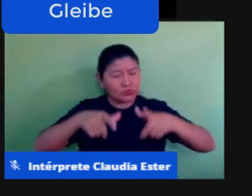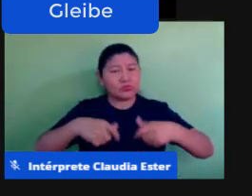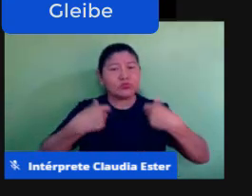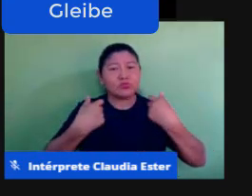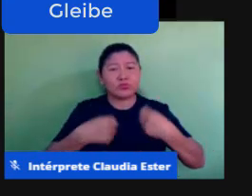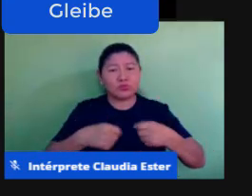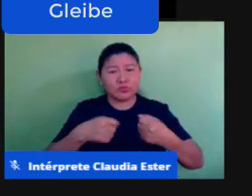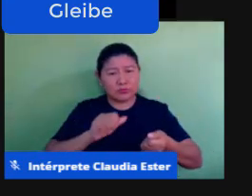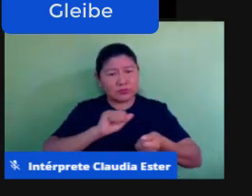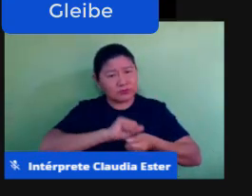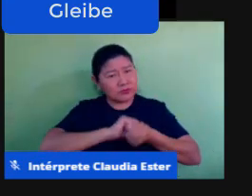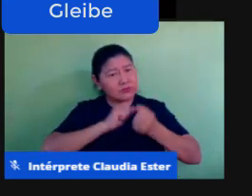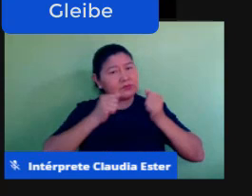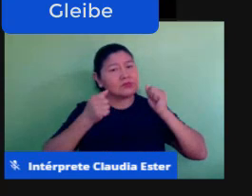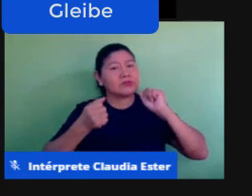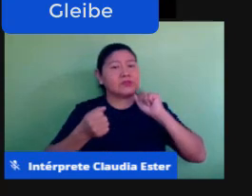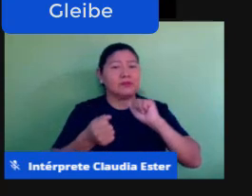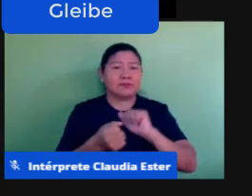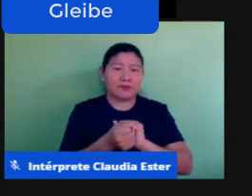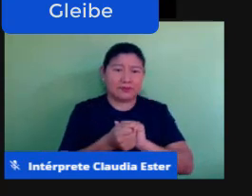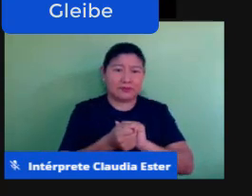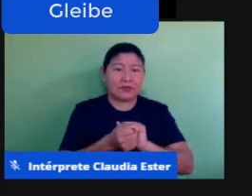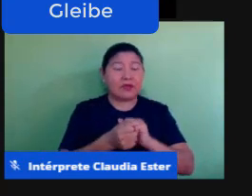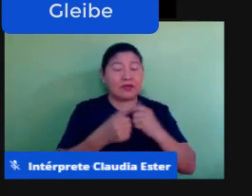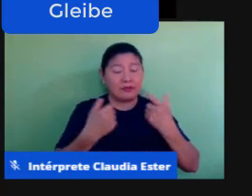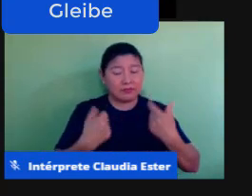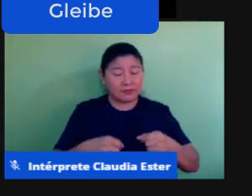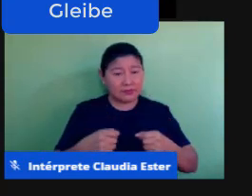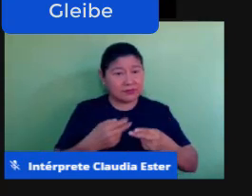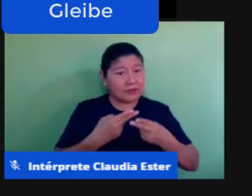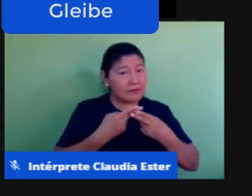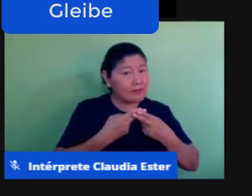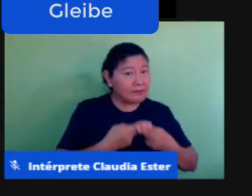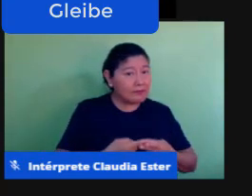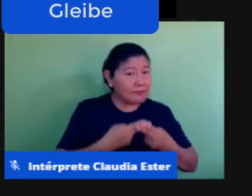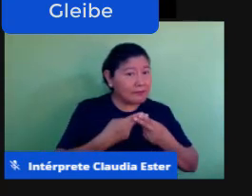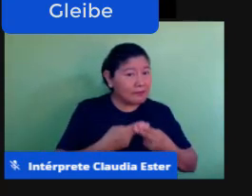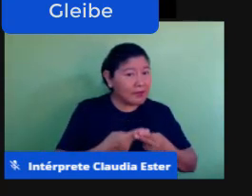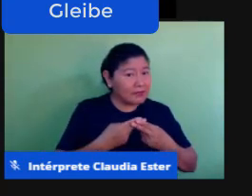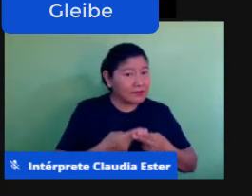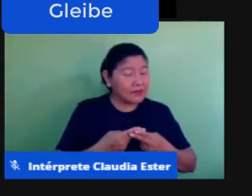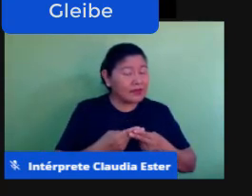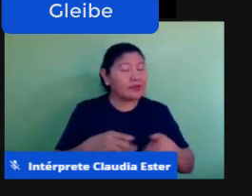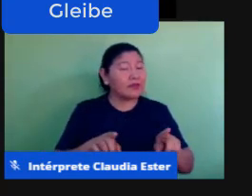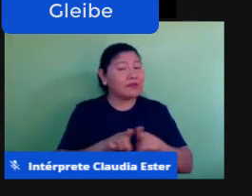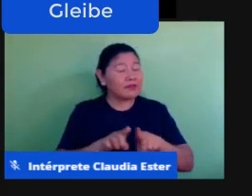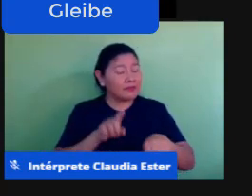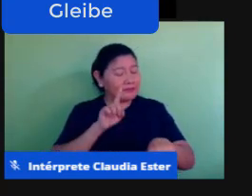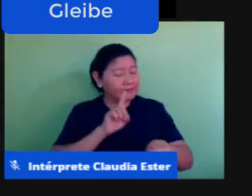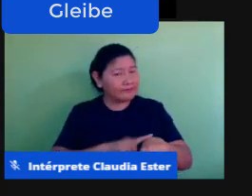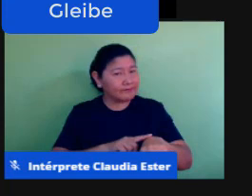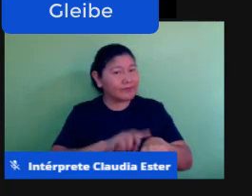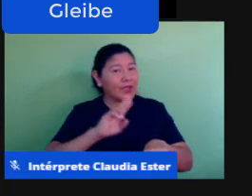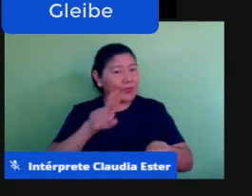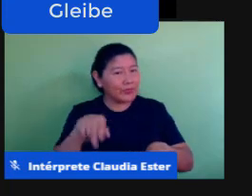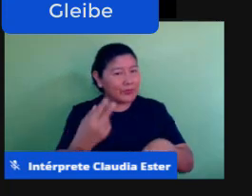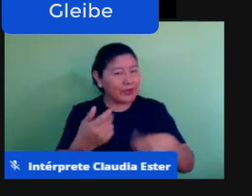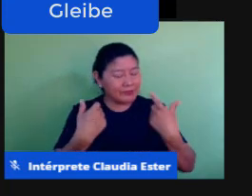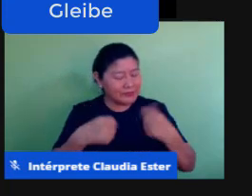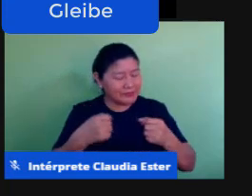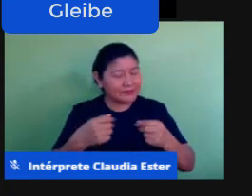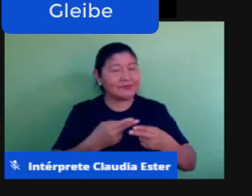que exigem paciência e tempo. Sejamos pacientes, pois